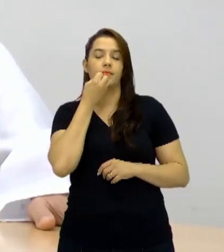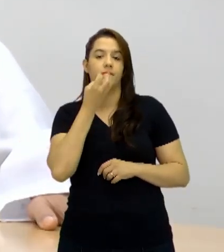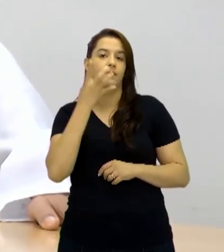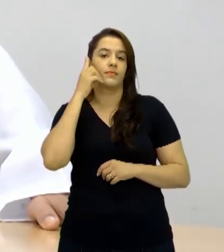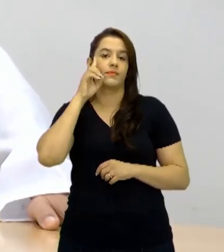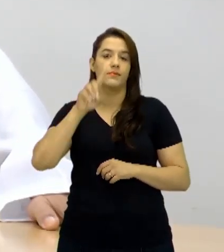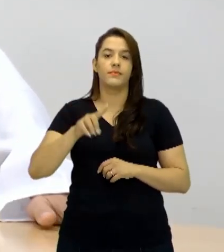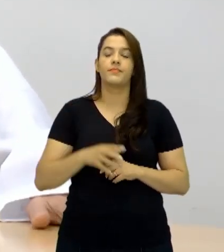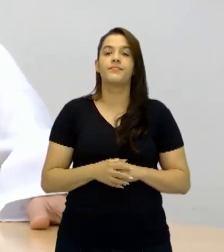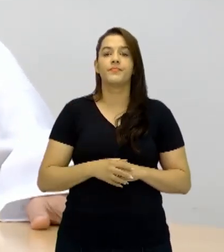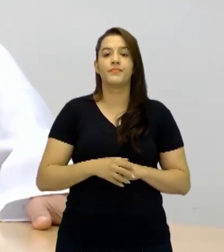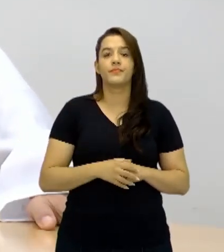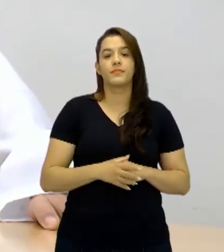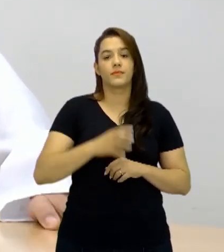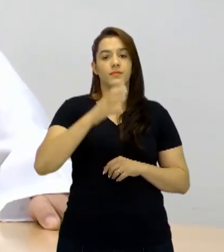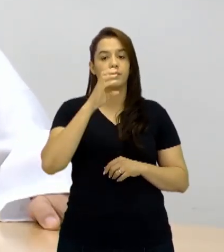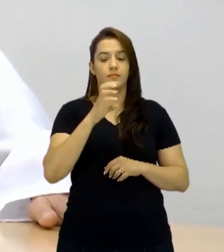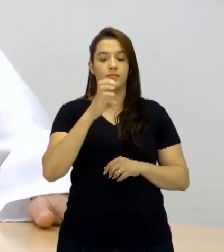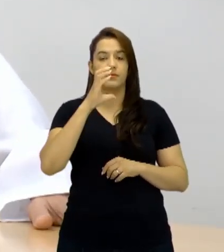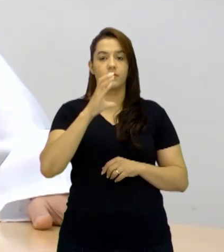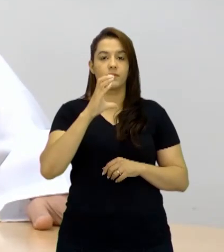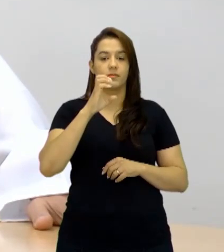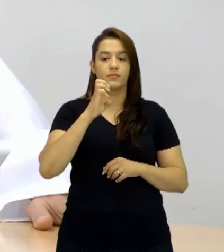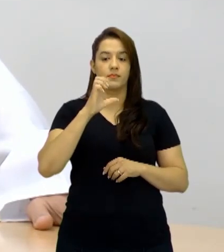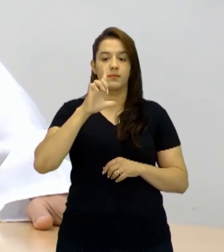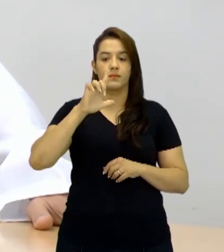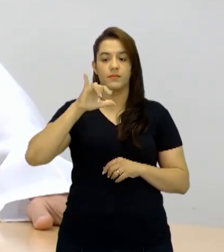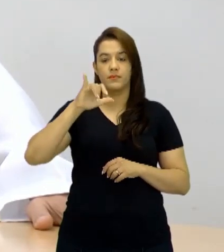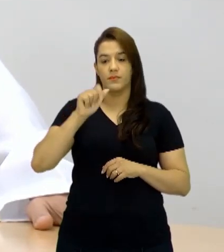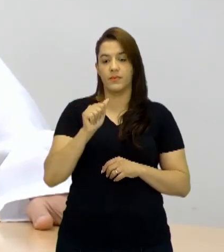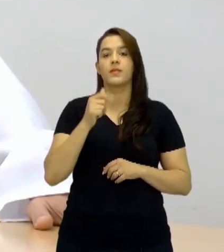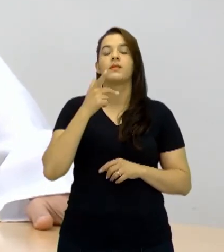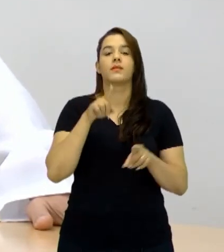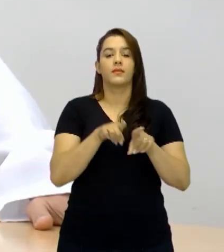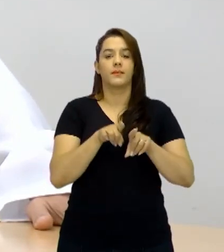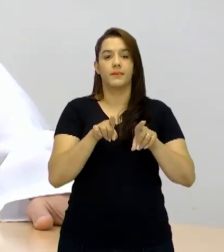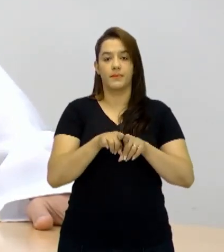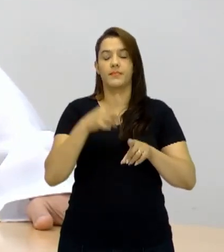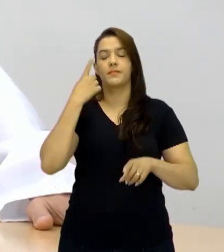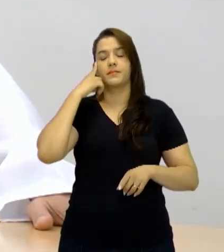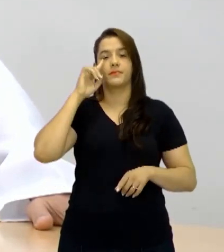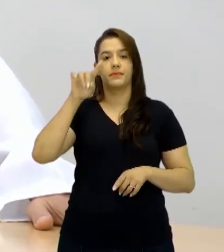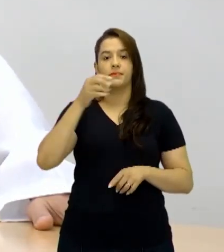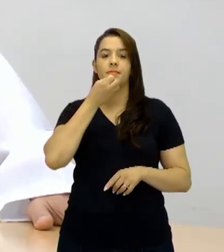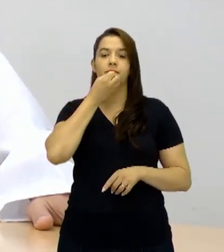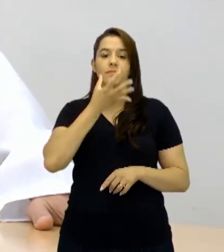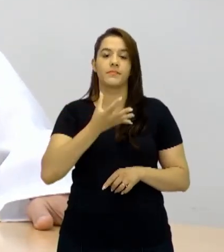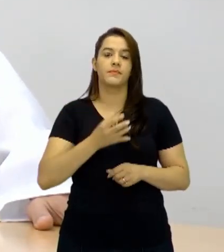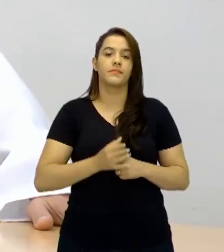Escola Célia Hollenberg de Jundiaí, professora Laísa, mandando bom dia também.